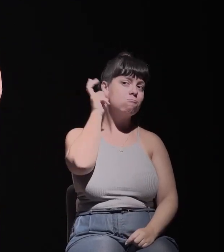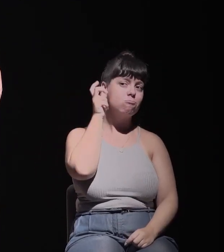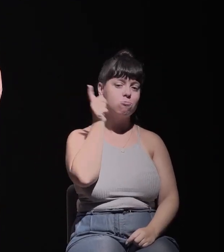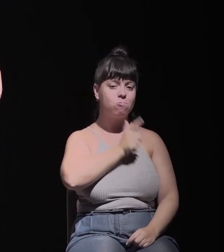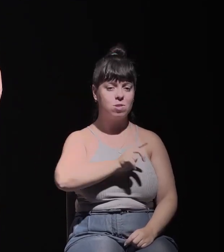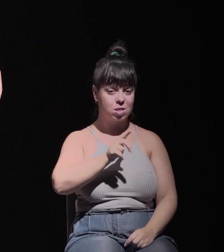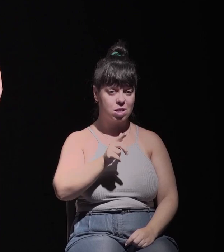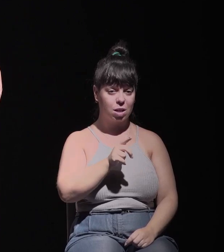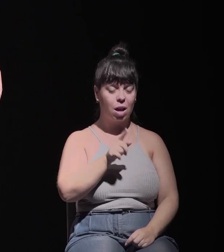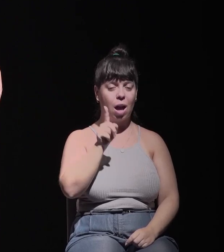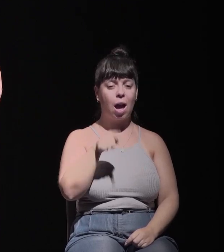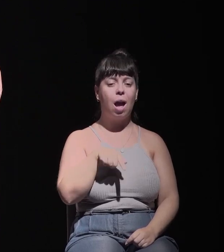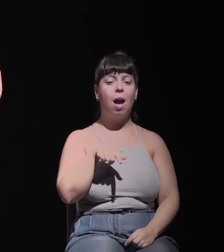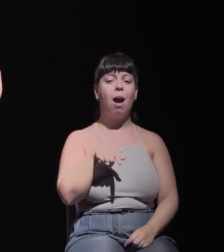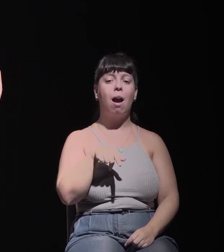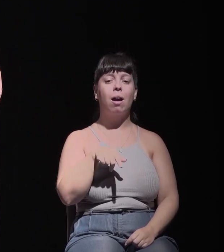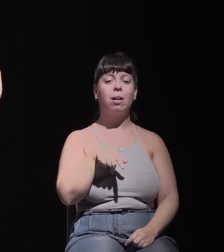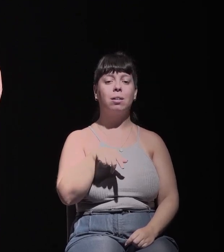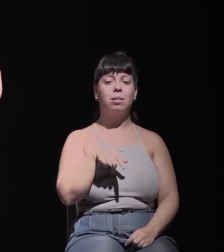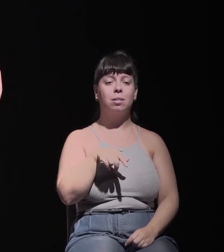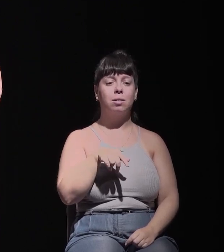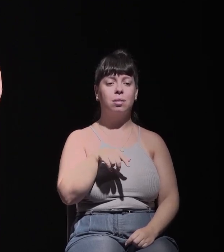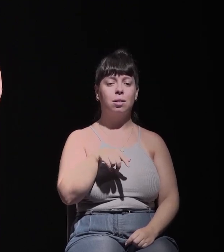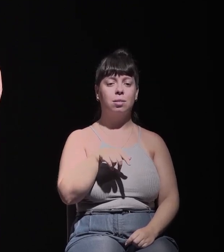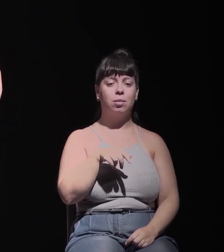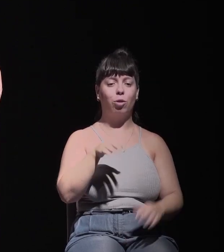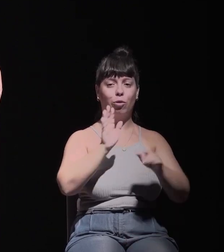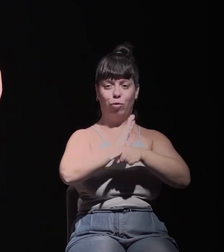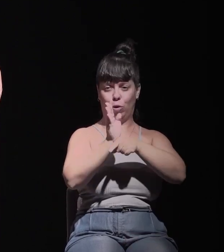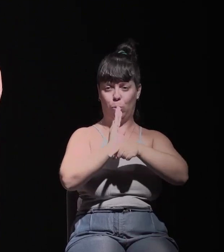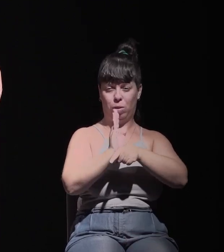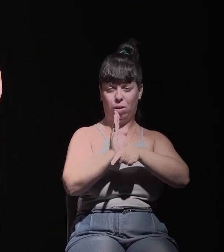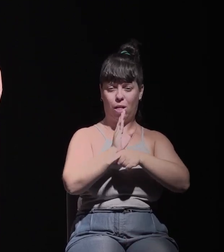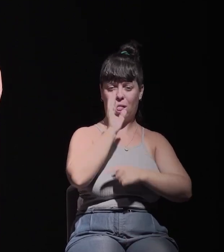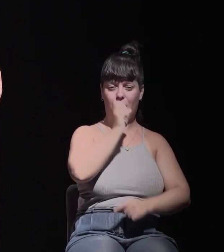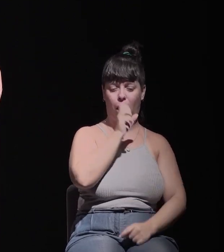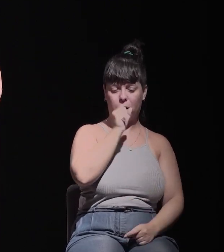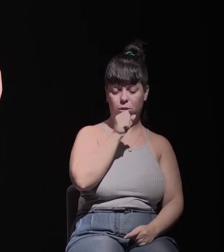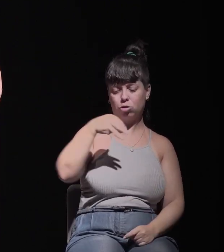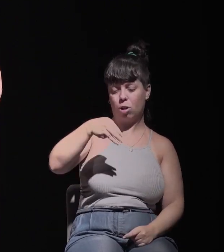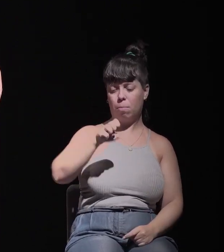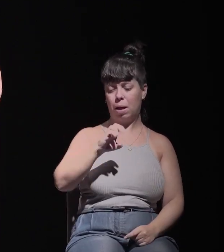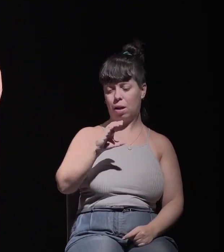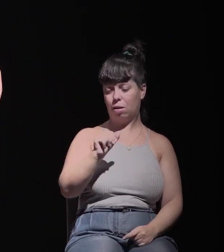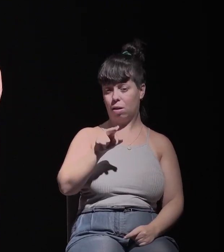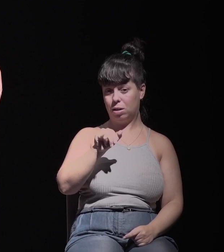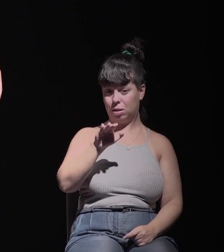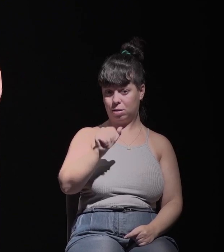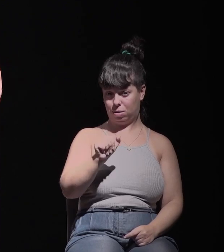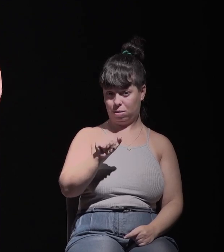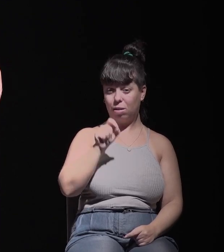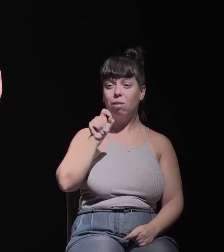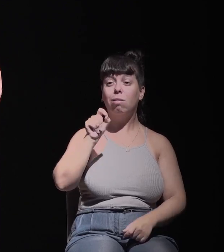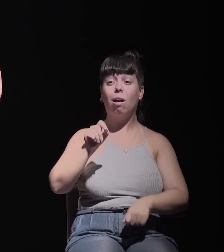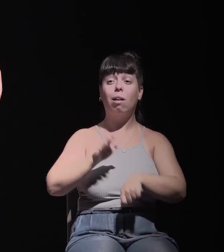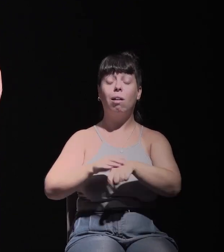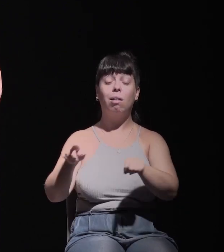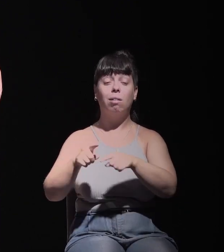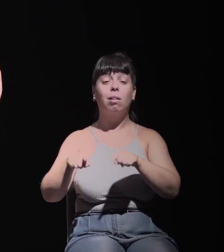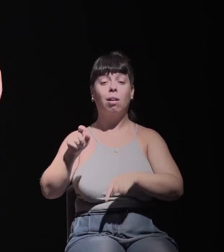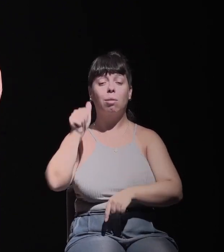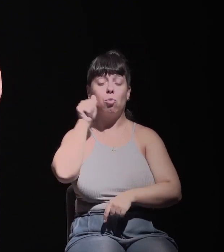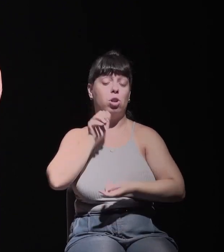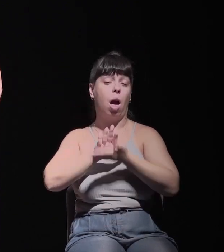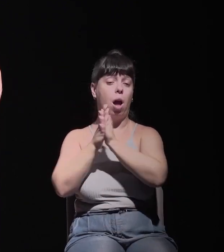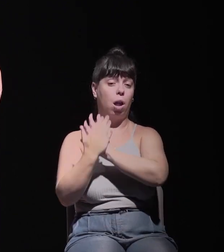reconheceram, é a trilha sonora de A Laranja Mecânica. A trilha sonora de A Laranja Mecânica foi composta por uma mulher trans